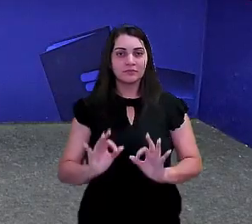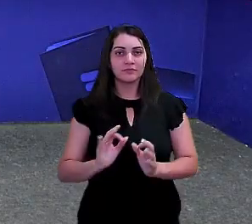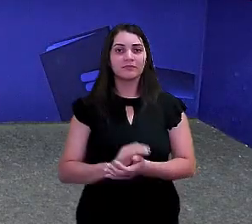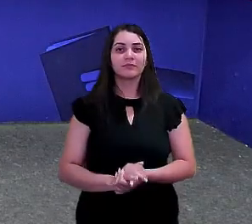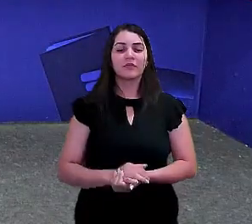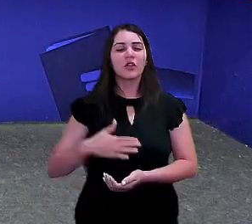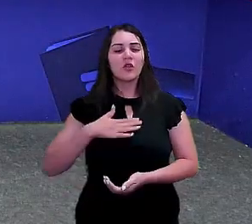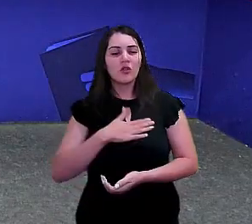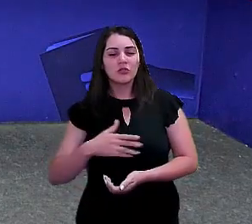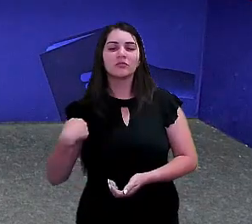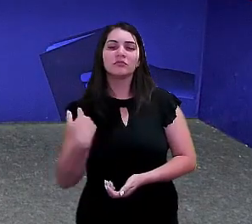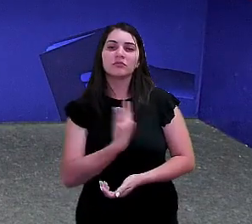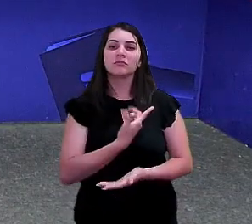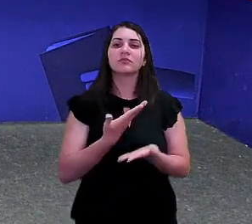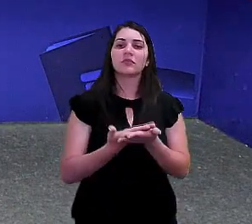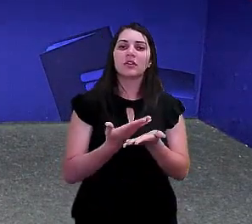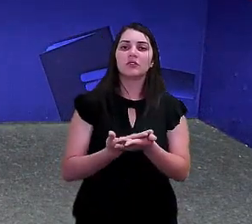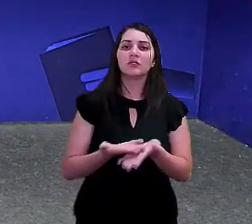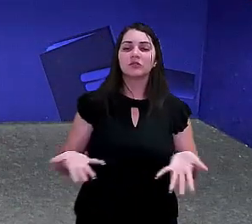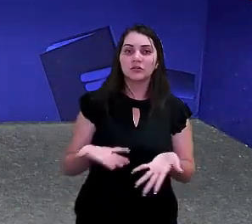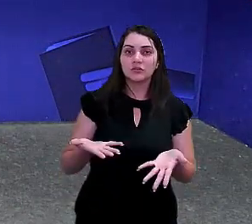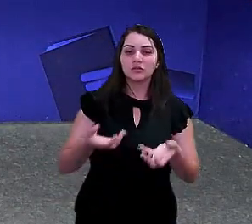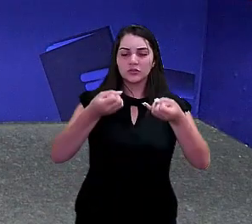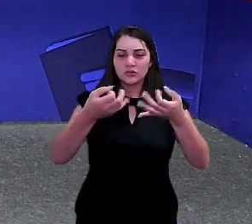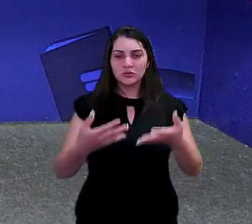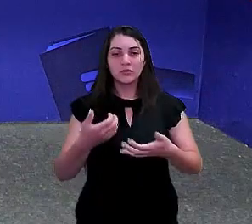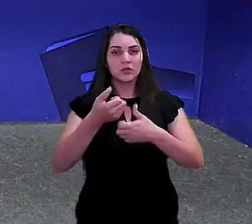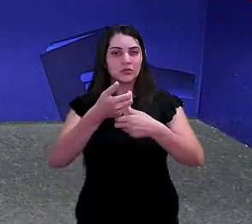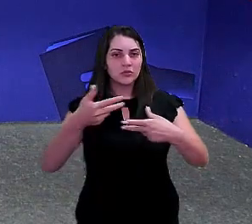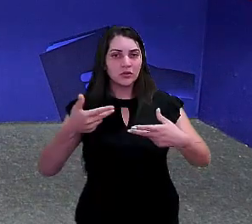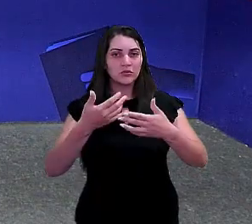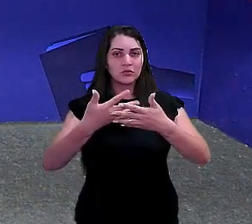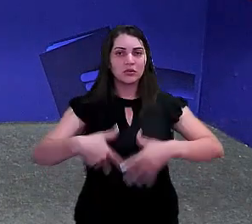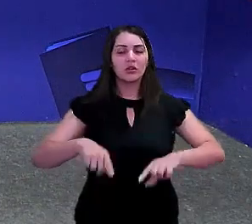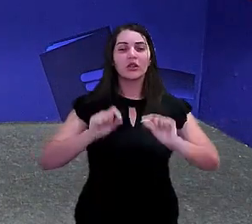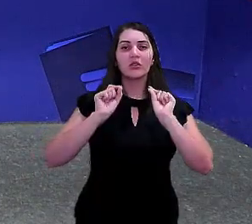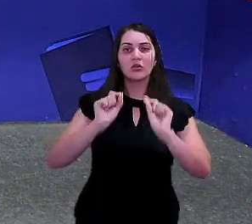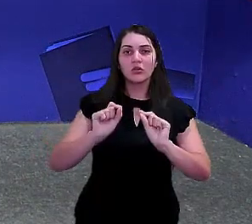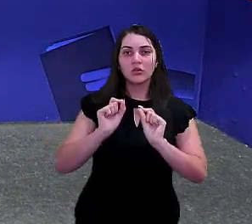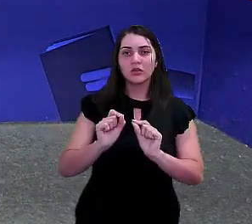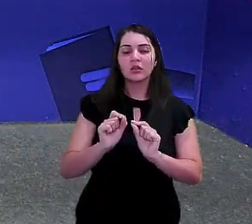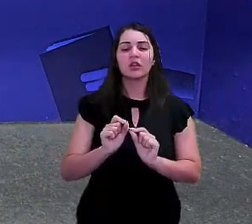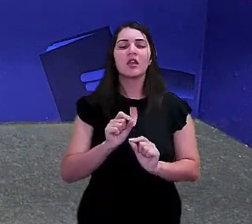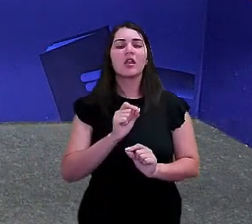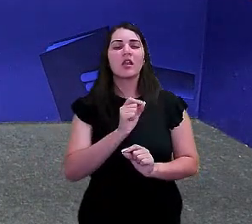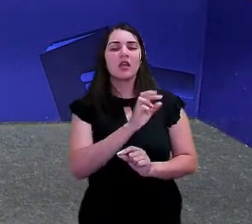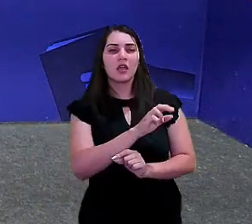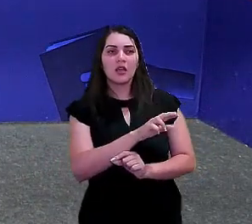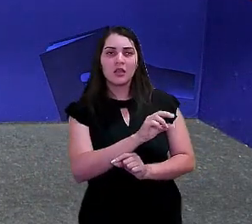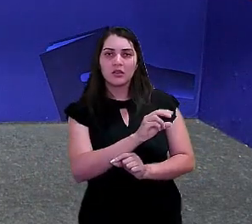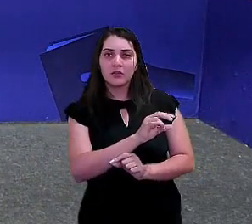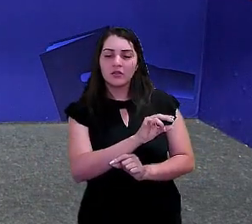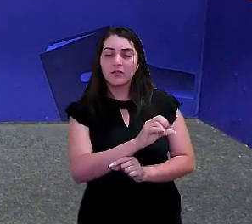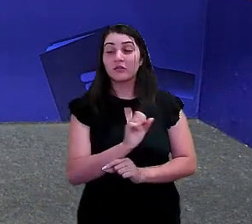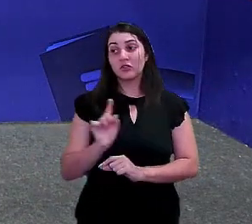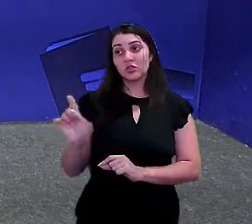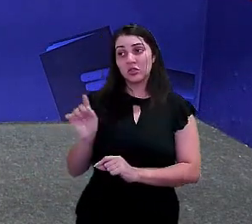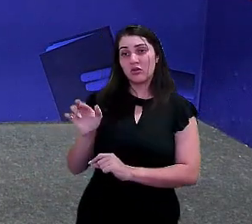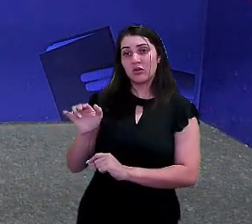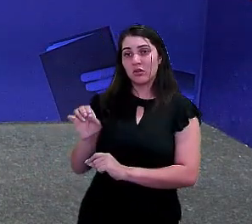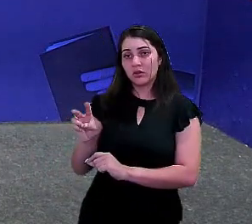Gostaram da nossa aula de hoje? Falamos sobre recursos naturais, o que são, o que é recurso renovável e não